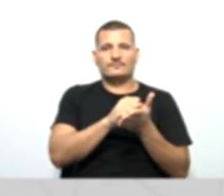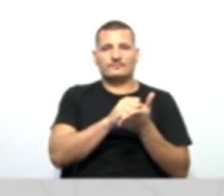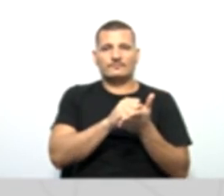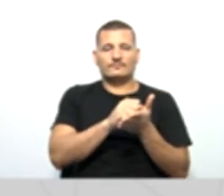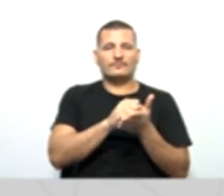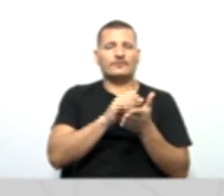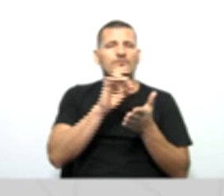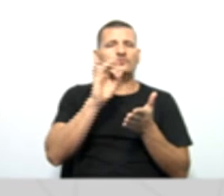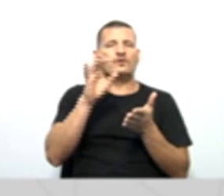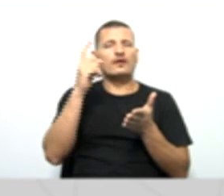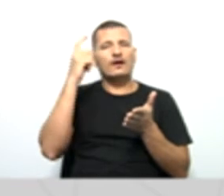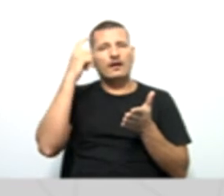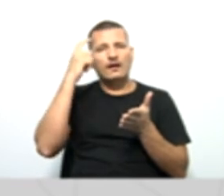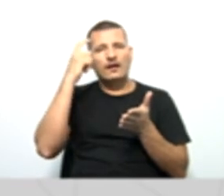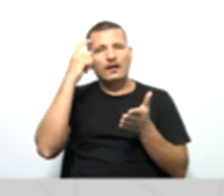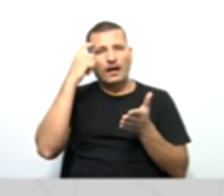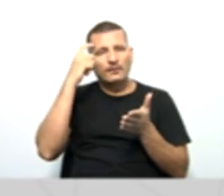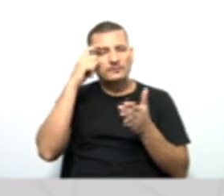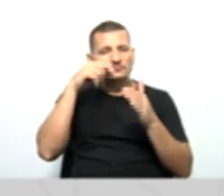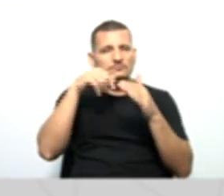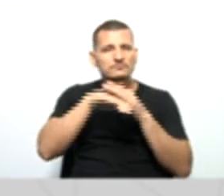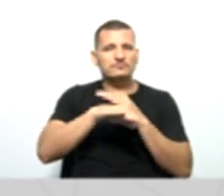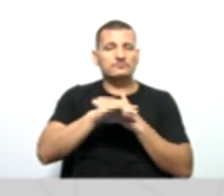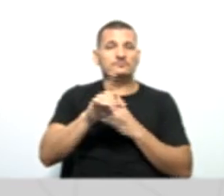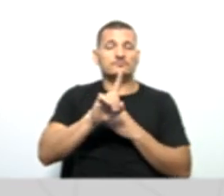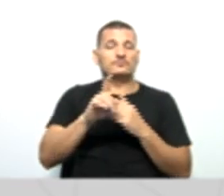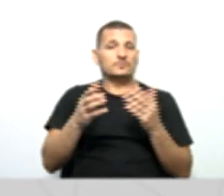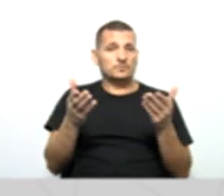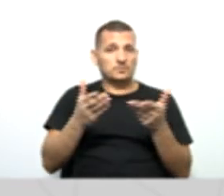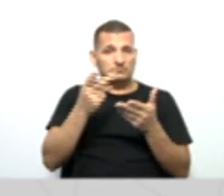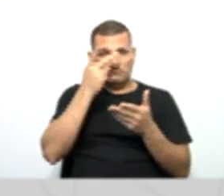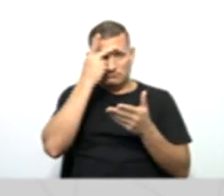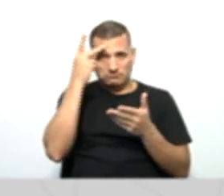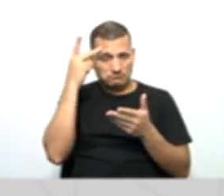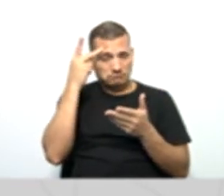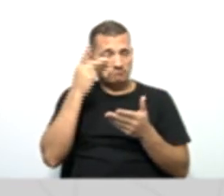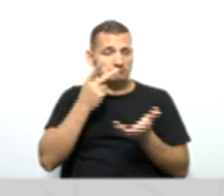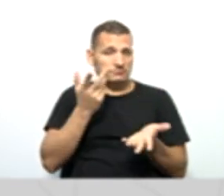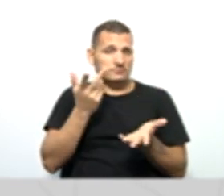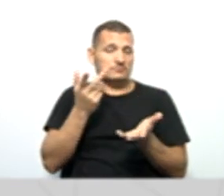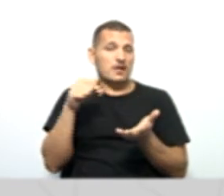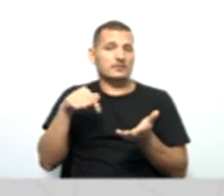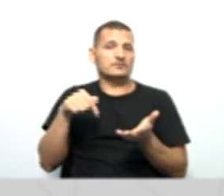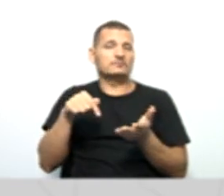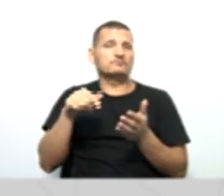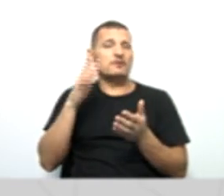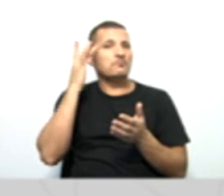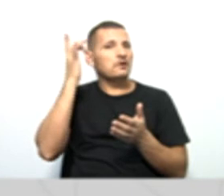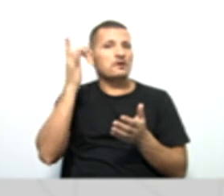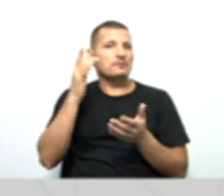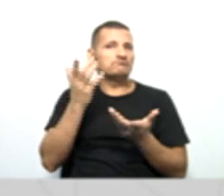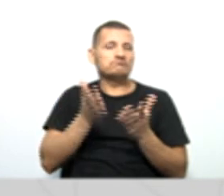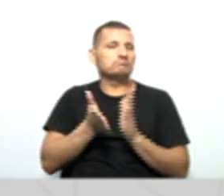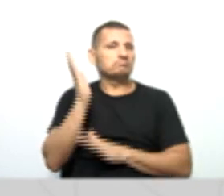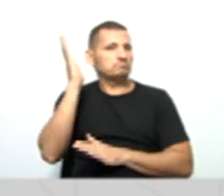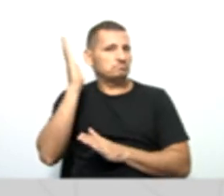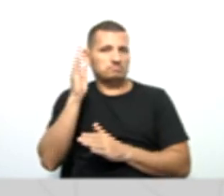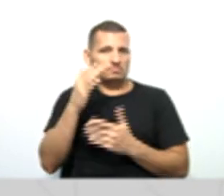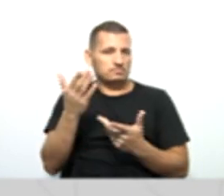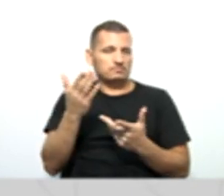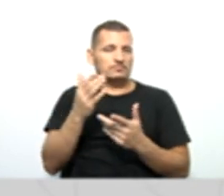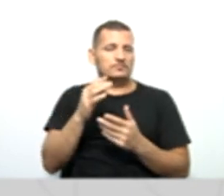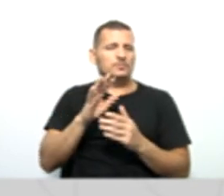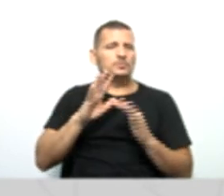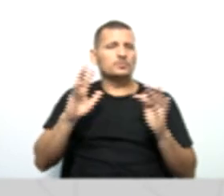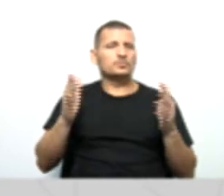cabeça da pessoa. Tá? As pessoas, elas estão hoje aqui, amanhã elas podem não estar, infelizmente. Então, se todas as ideias, tudo